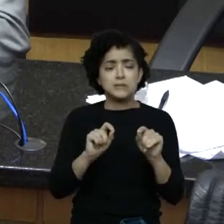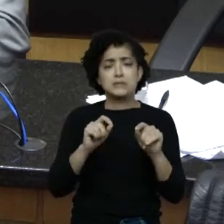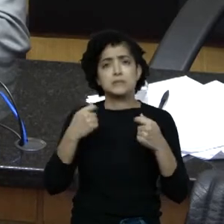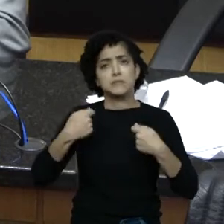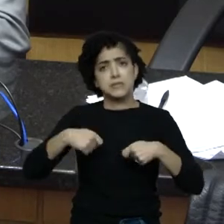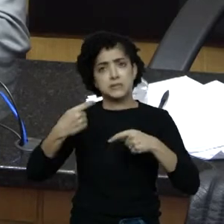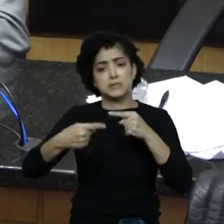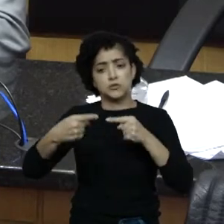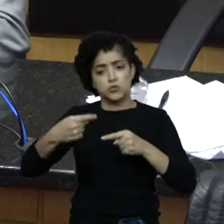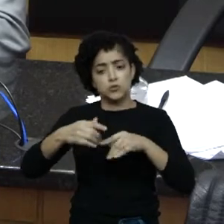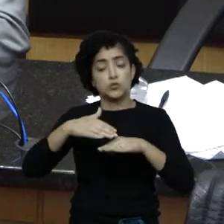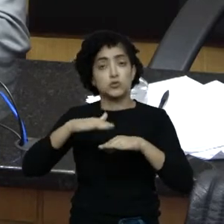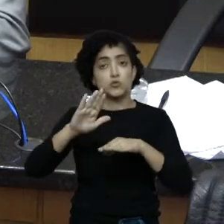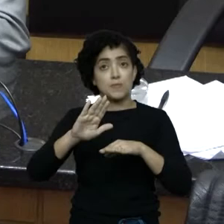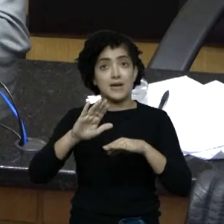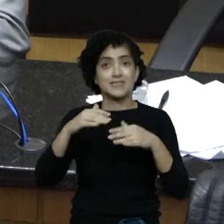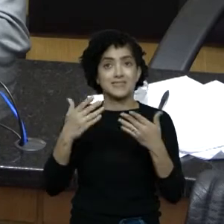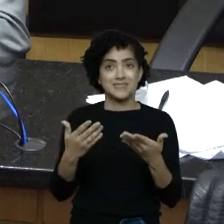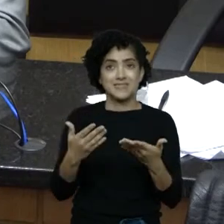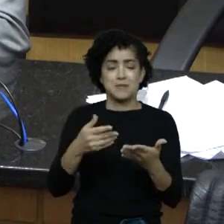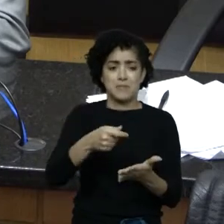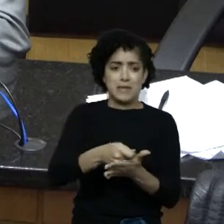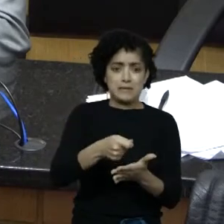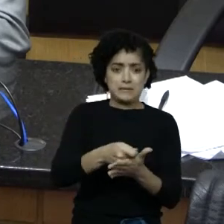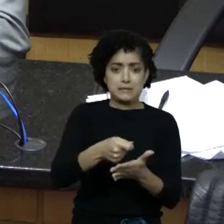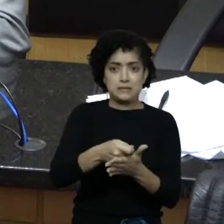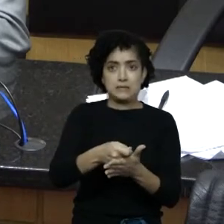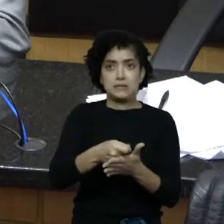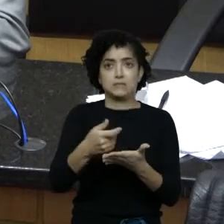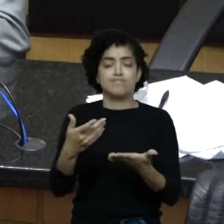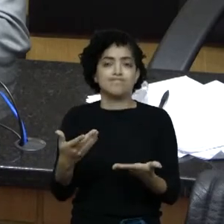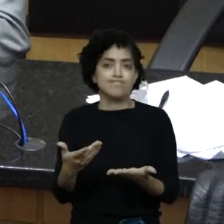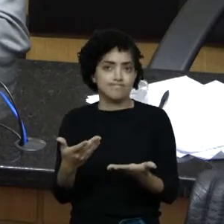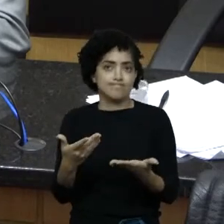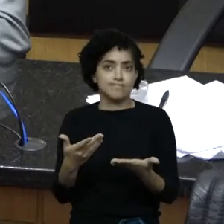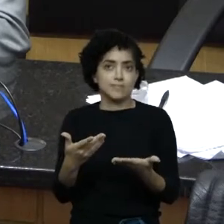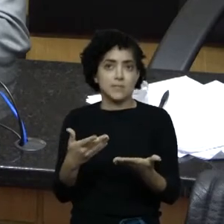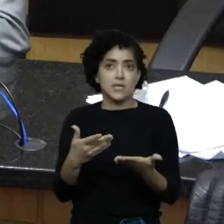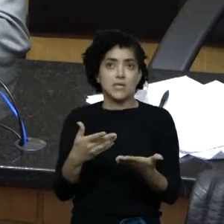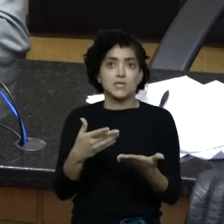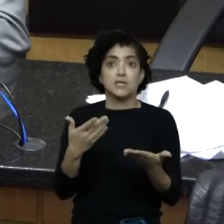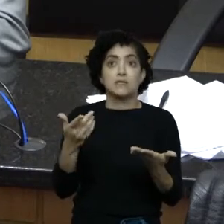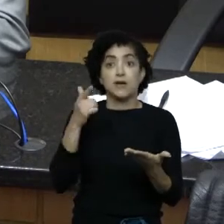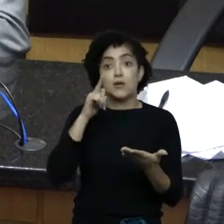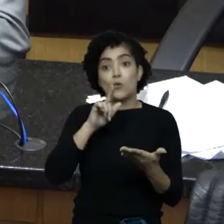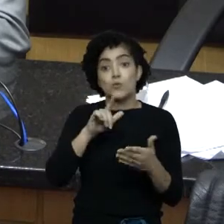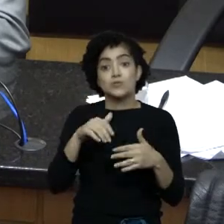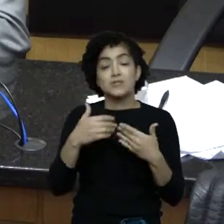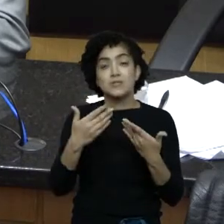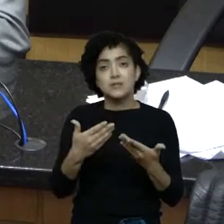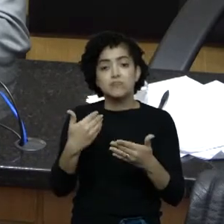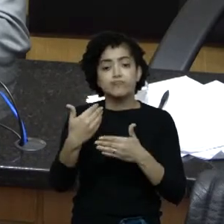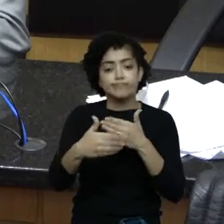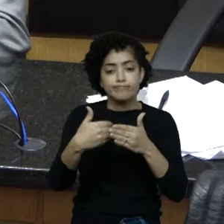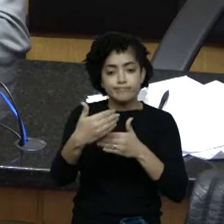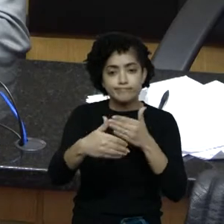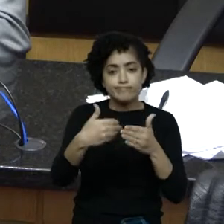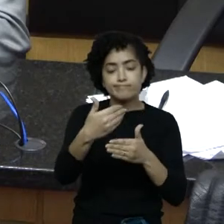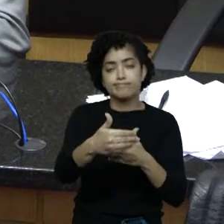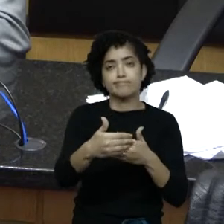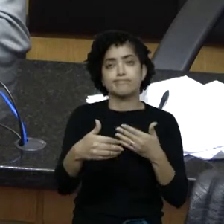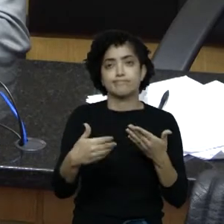discutido Mas não vai ter no afogadilho nem na marra que vai ter é conduzido o processo no sentido